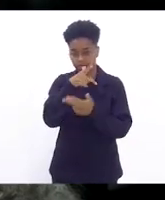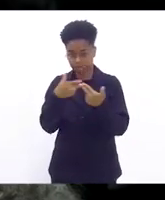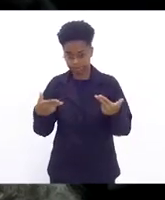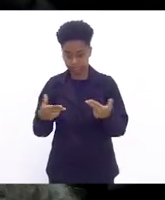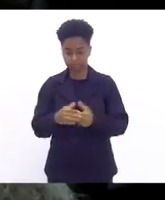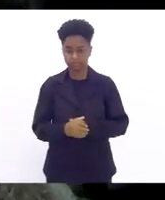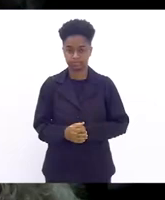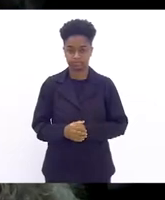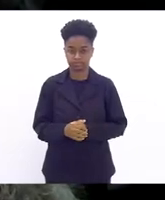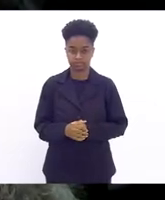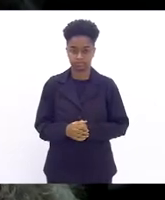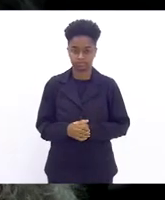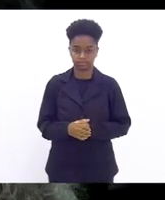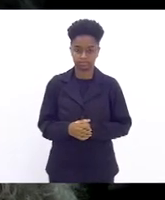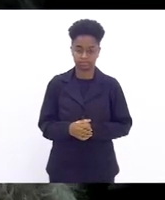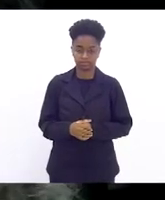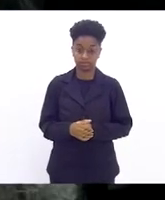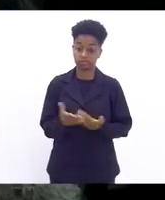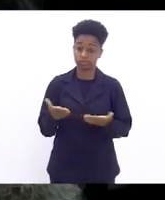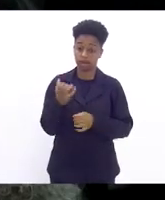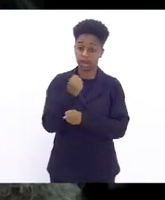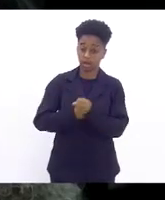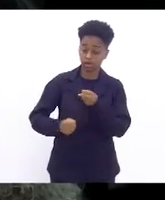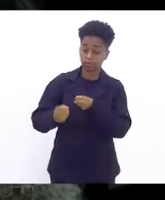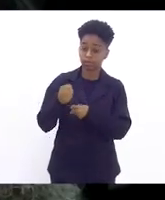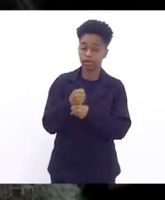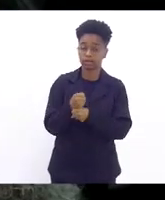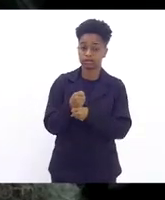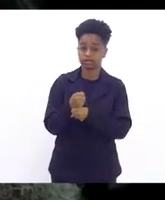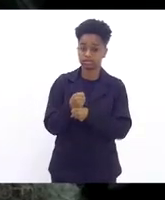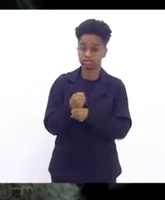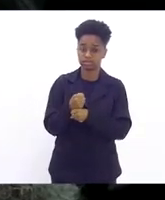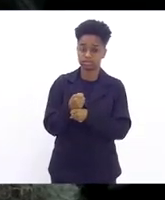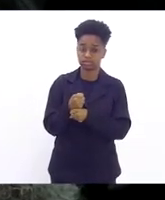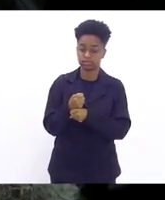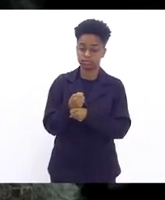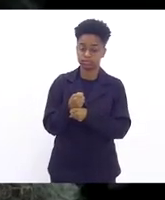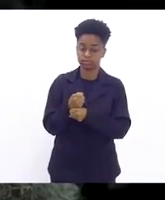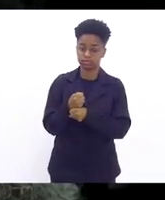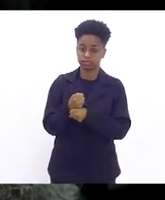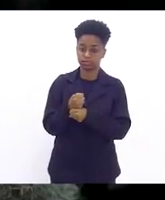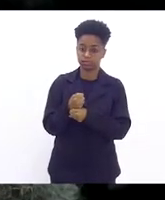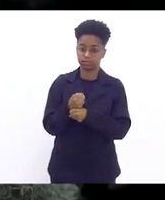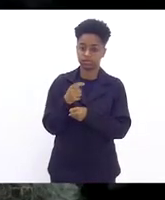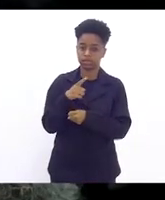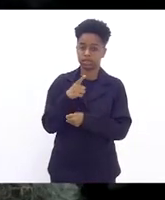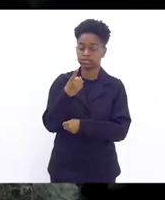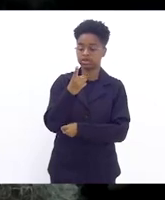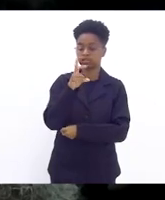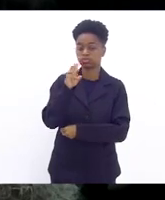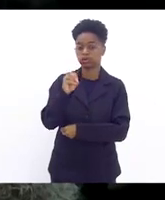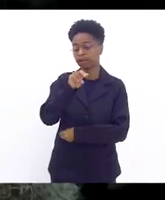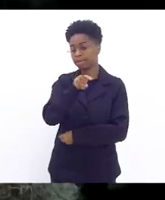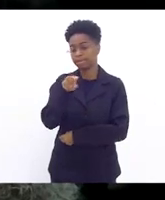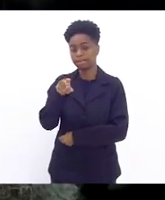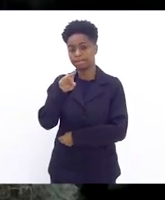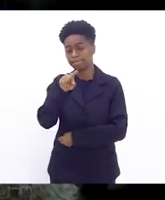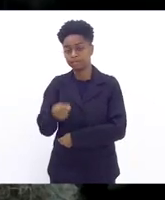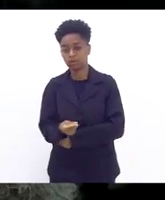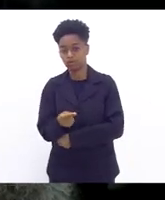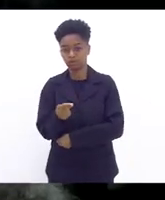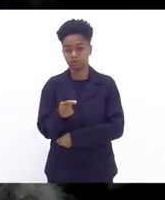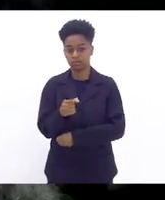pet enfim e no ano passado chegou a formar de 150 mil castrações